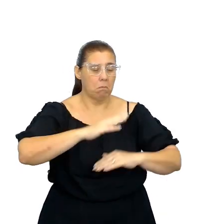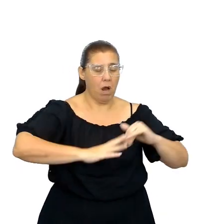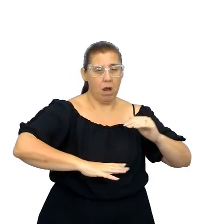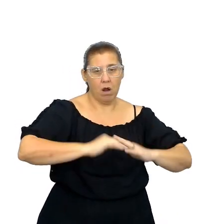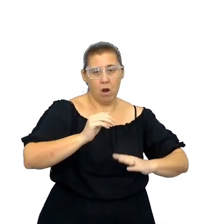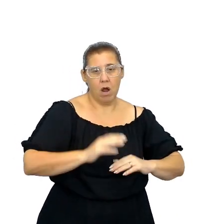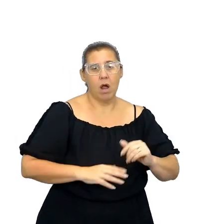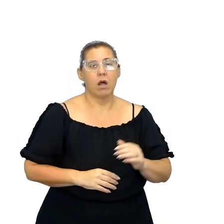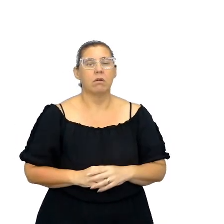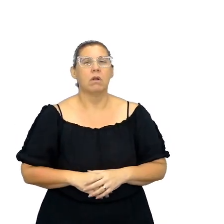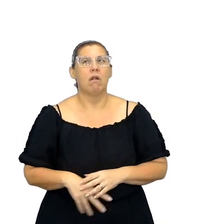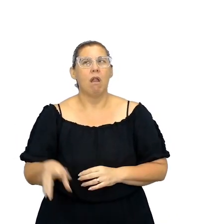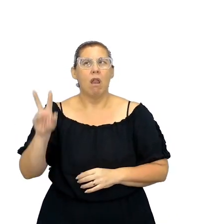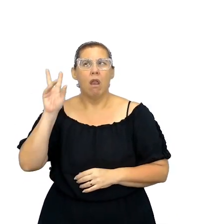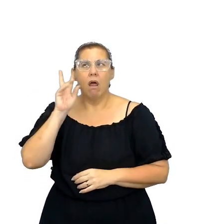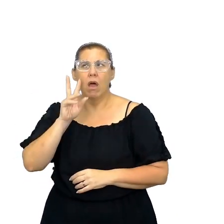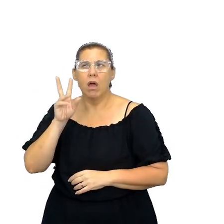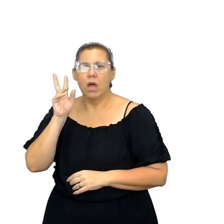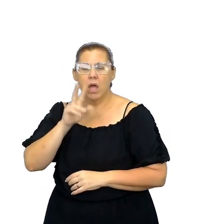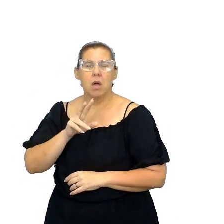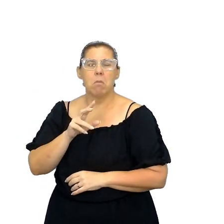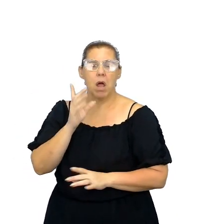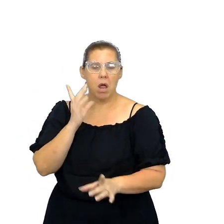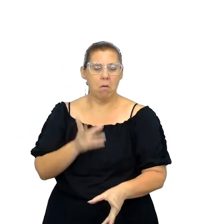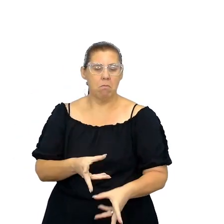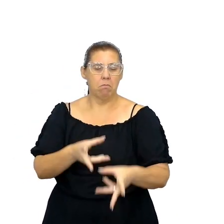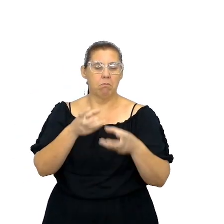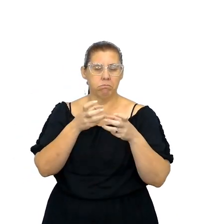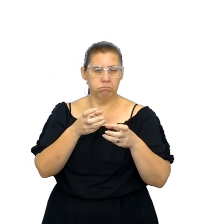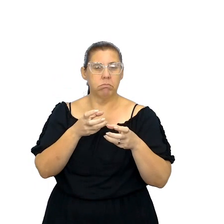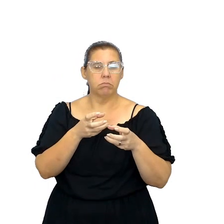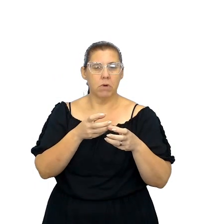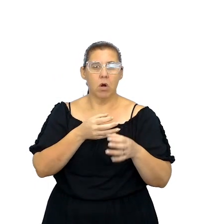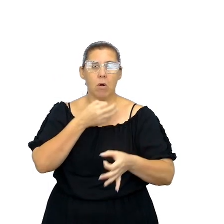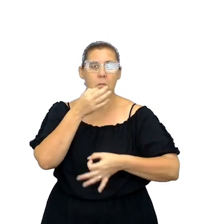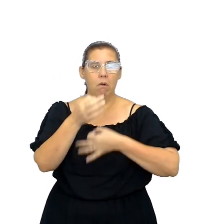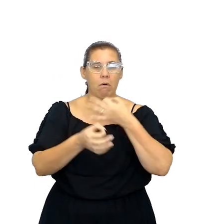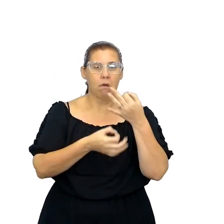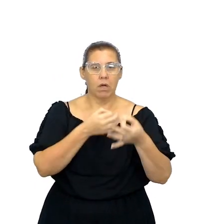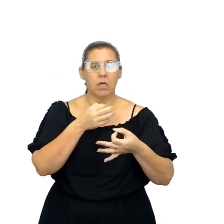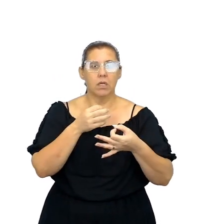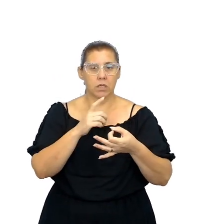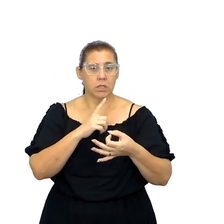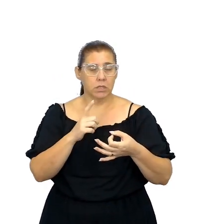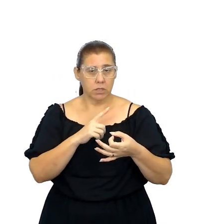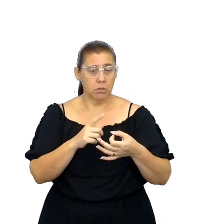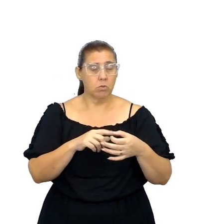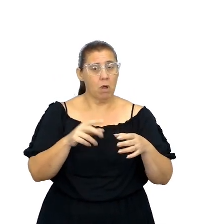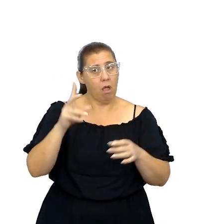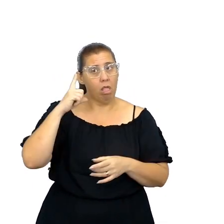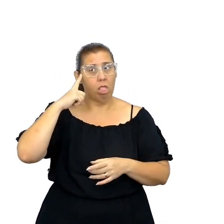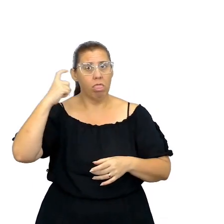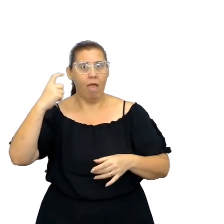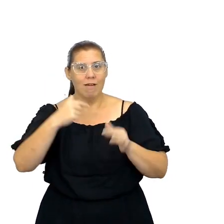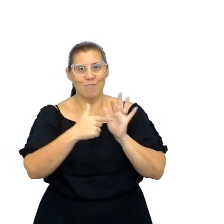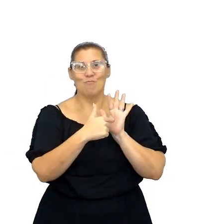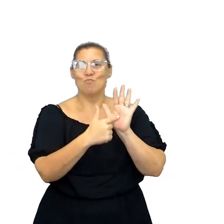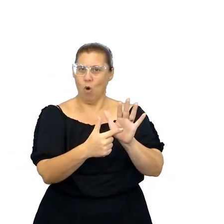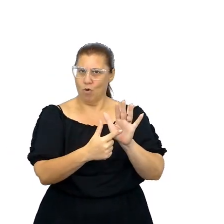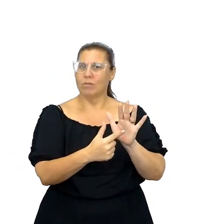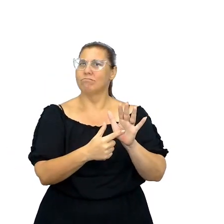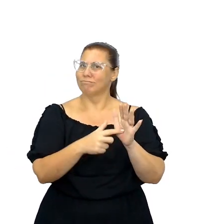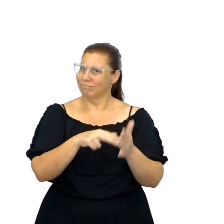como rememorar e identificar movimentos argumentativos que sustentam uma tese ou um ponto de vista